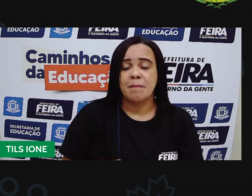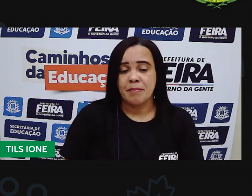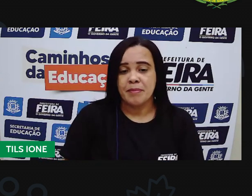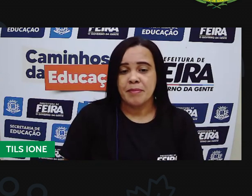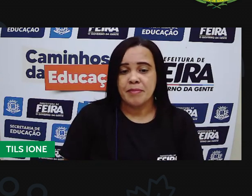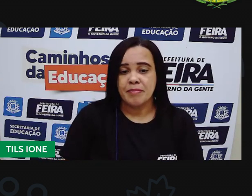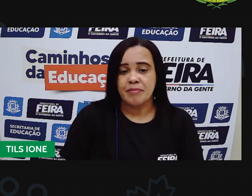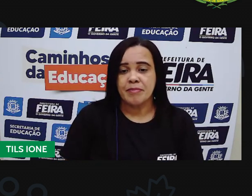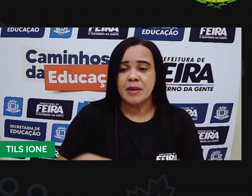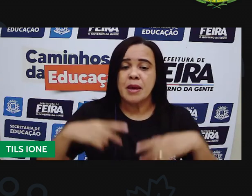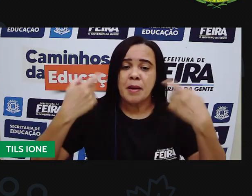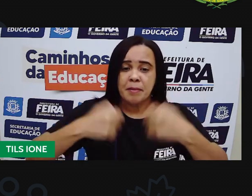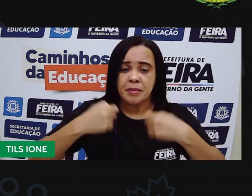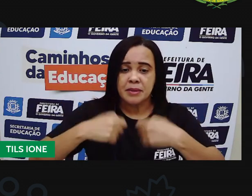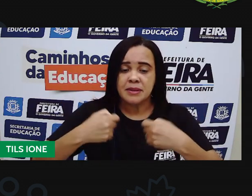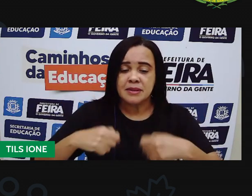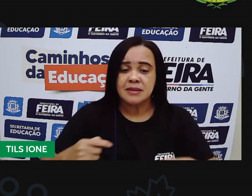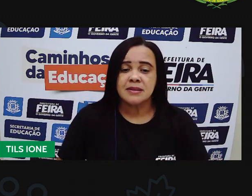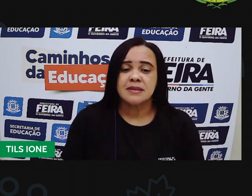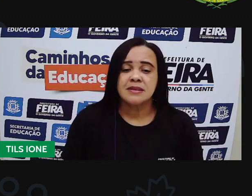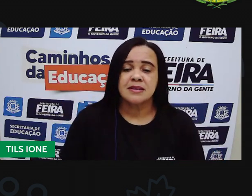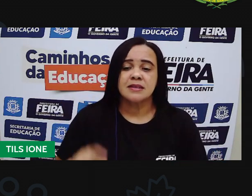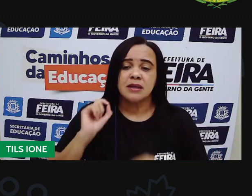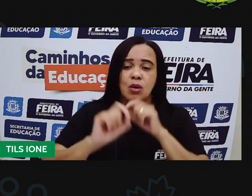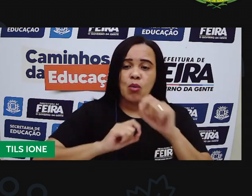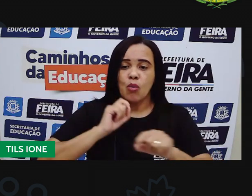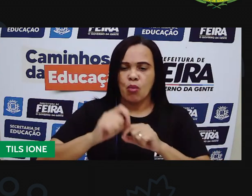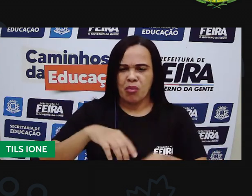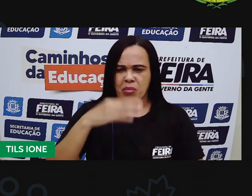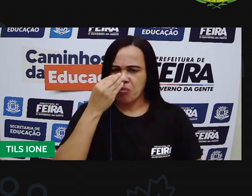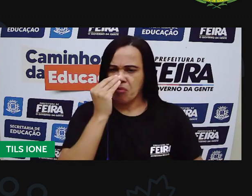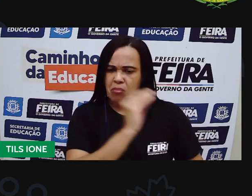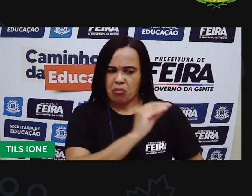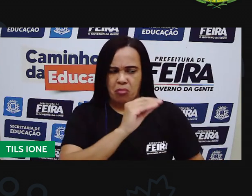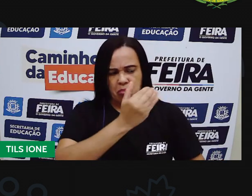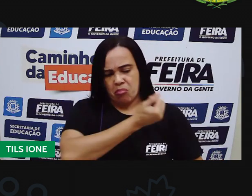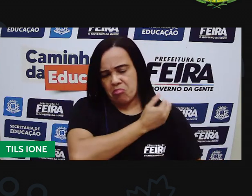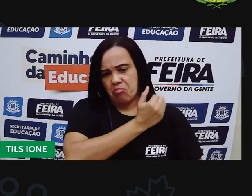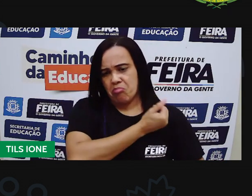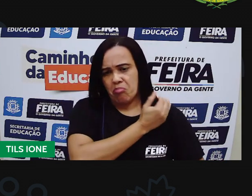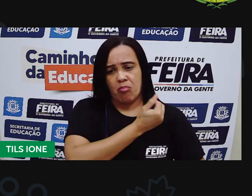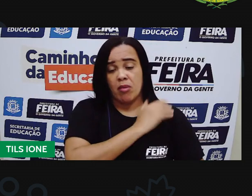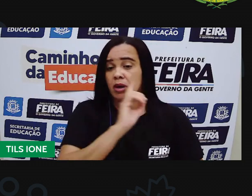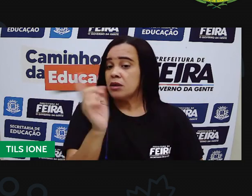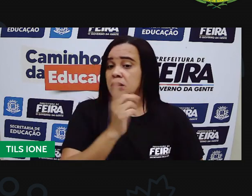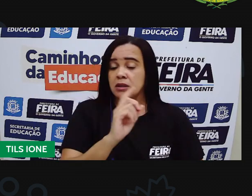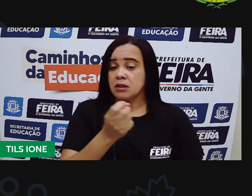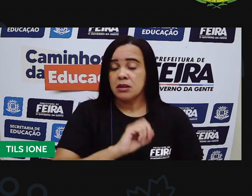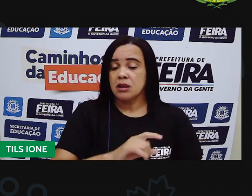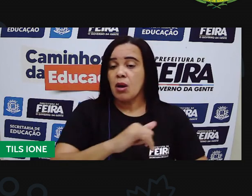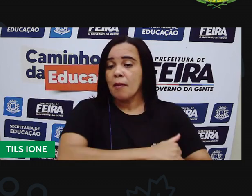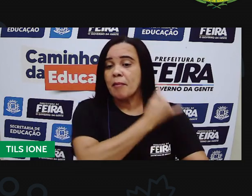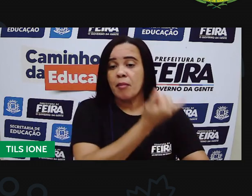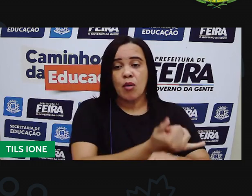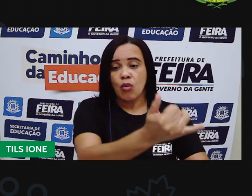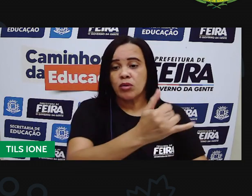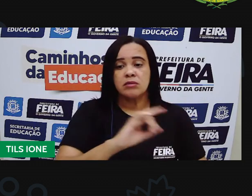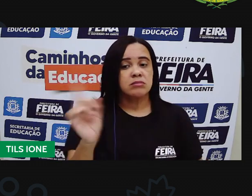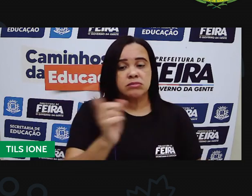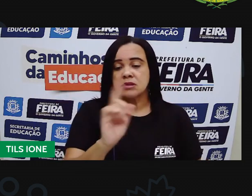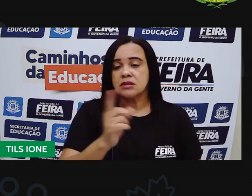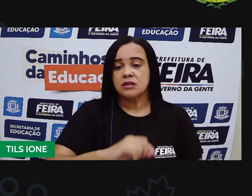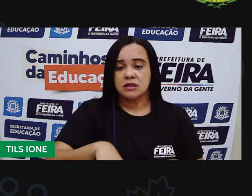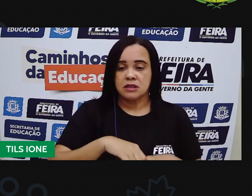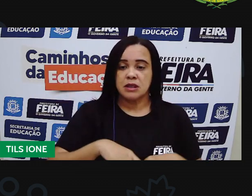a gente vê situação de preconceito, vê situação de discriminação, de bullying, que é